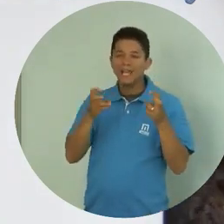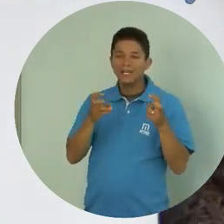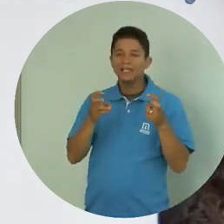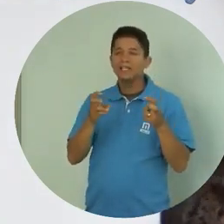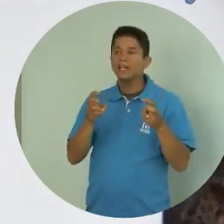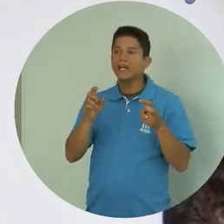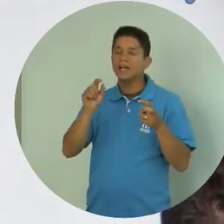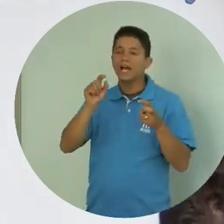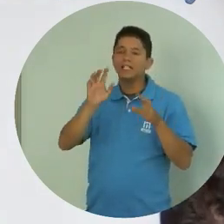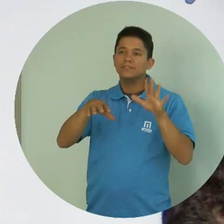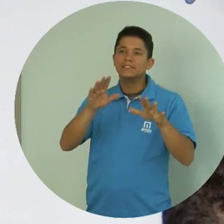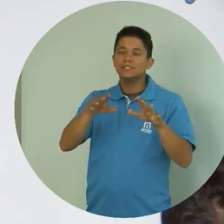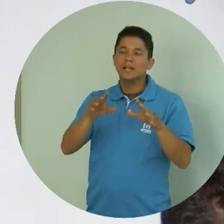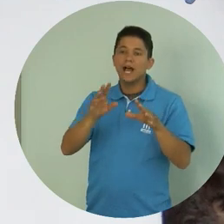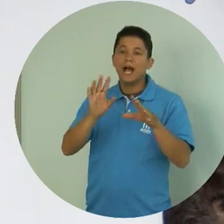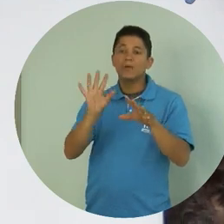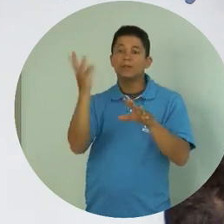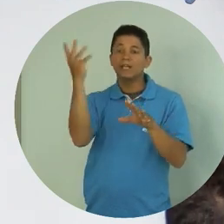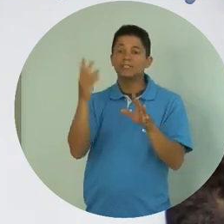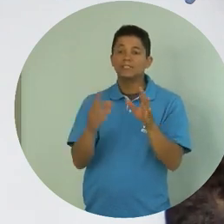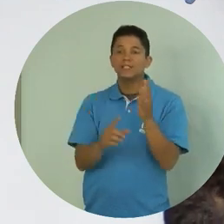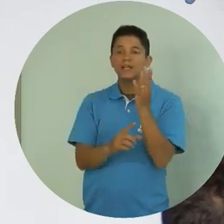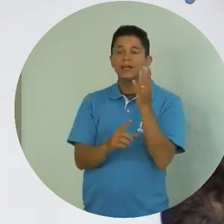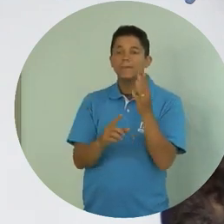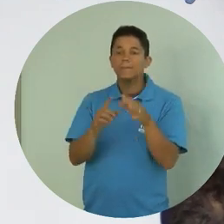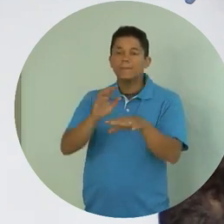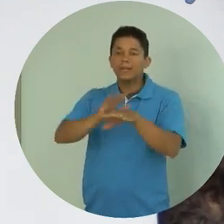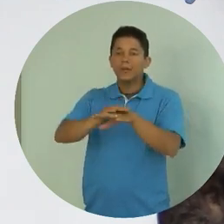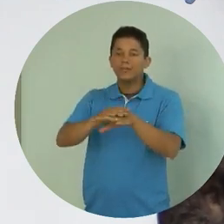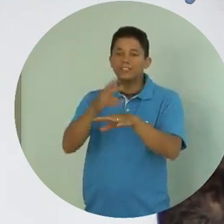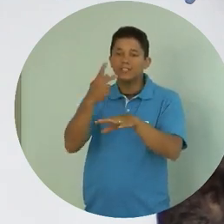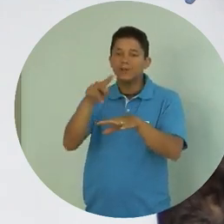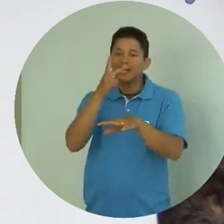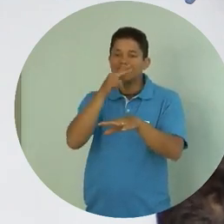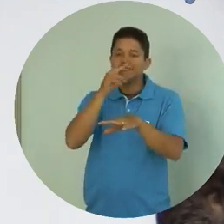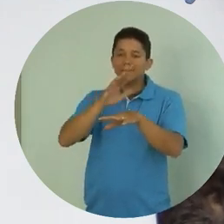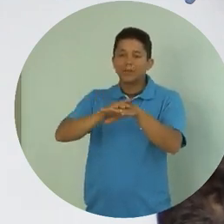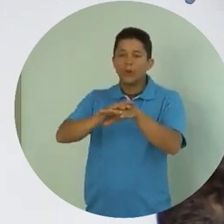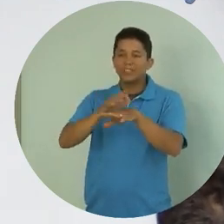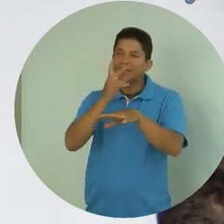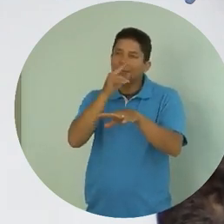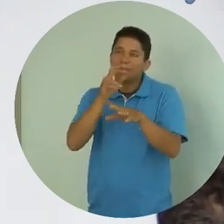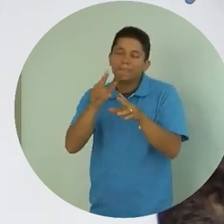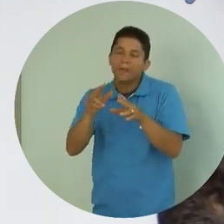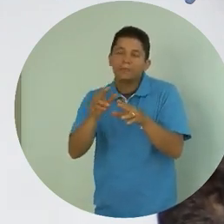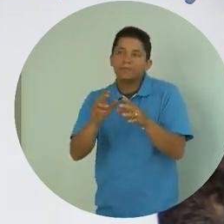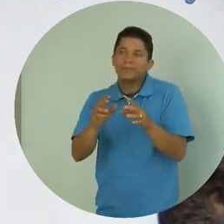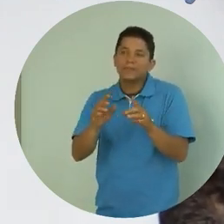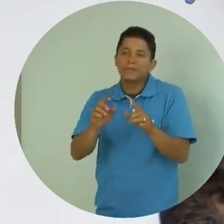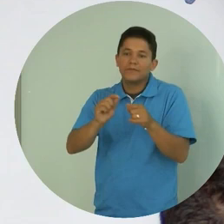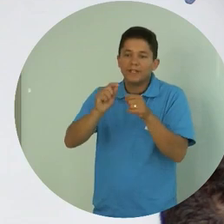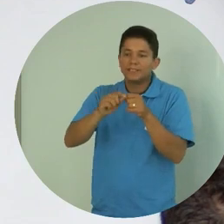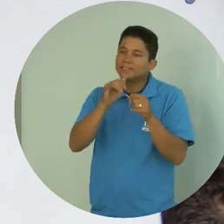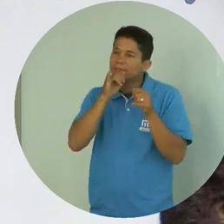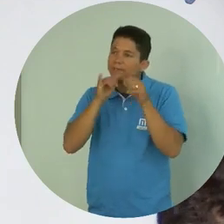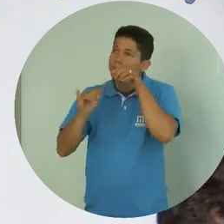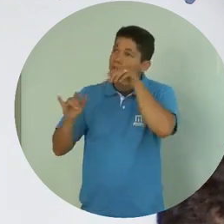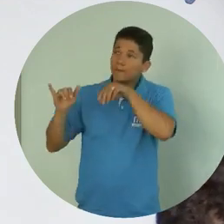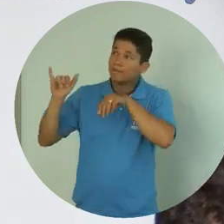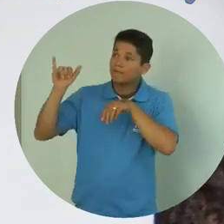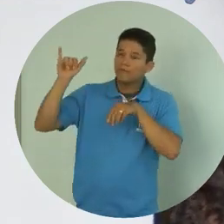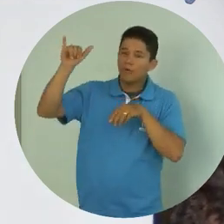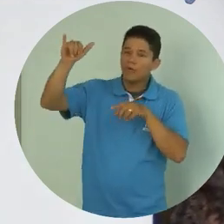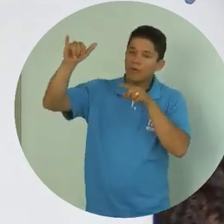manifestações patológicas. Então, você faz um voo e a inteligência artificial consegue te mensurar